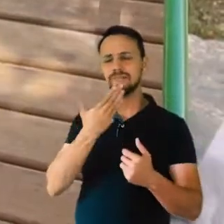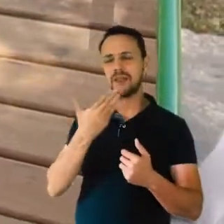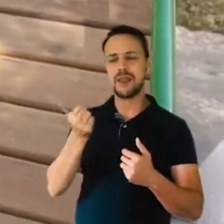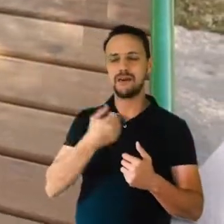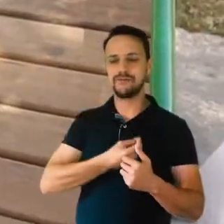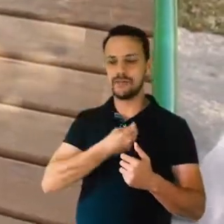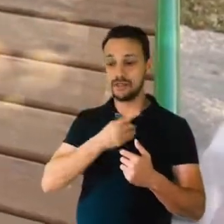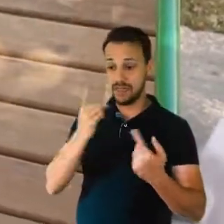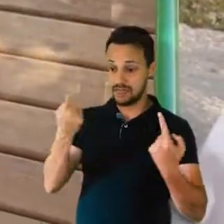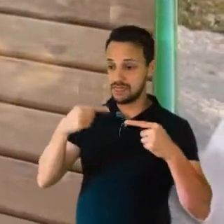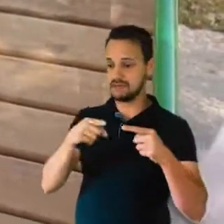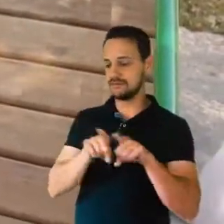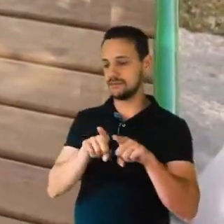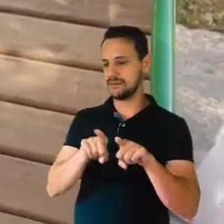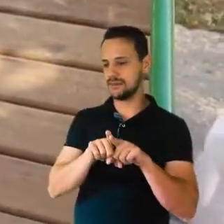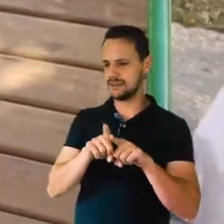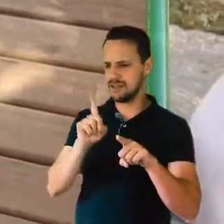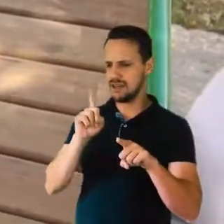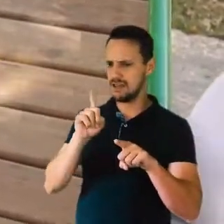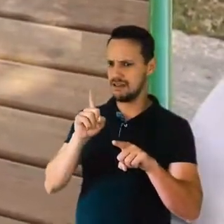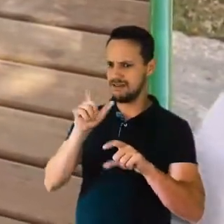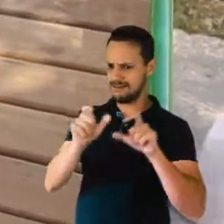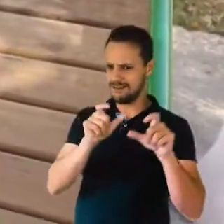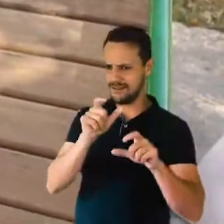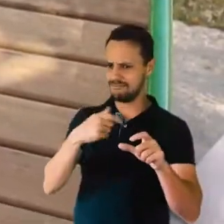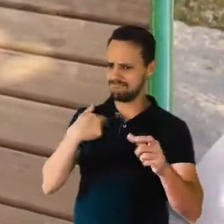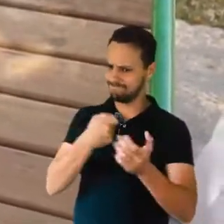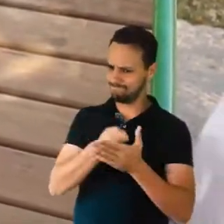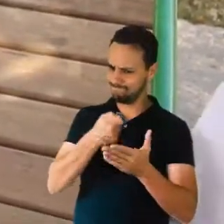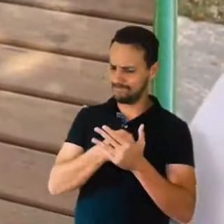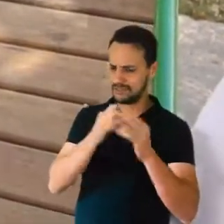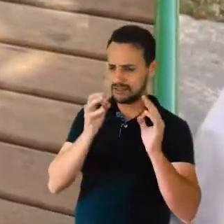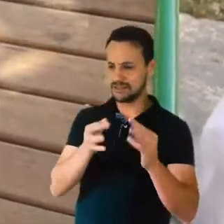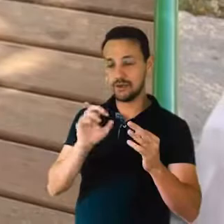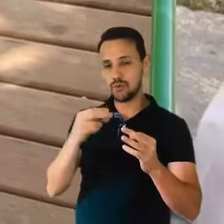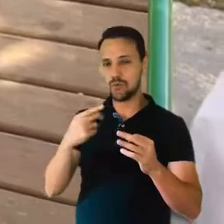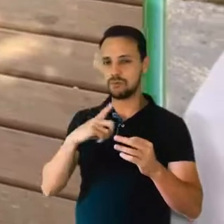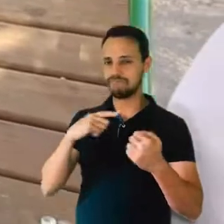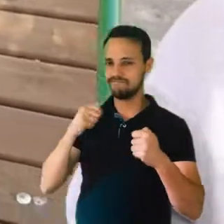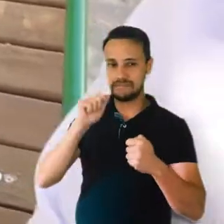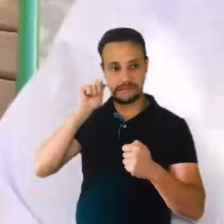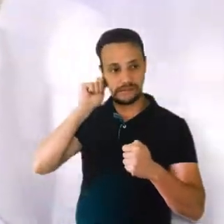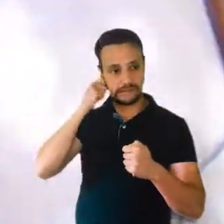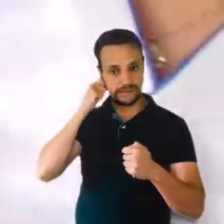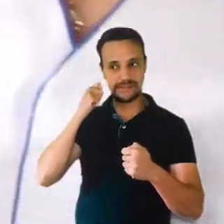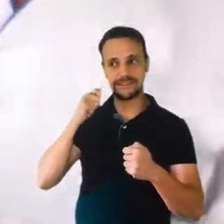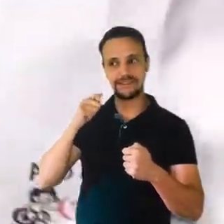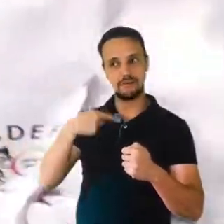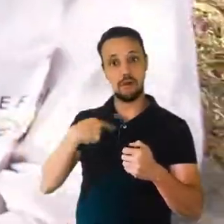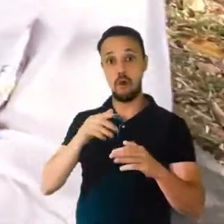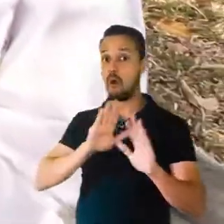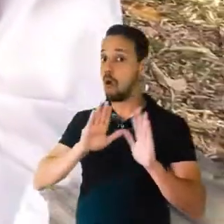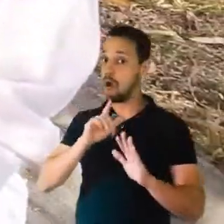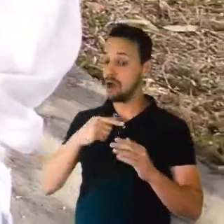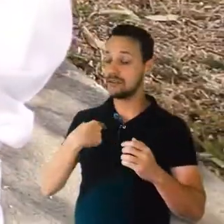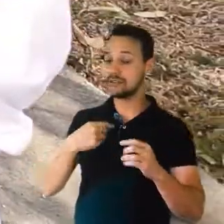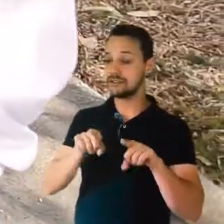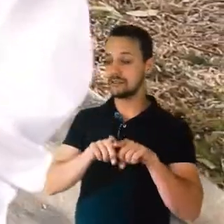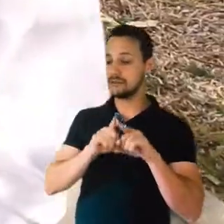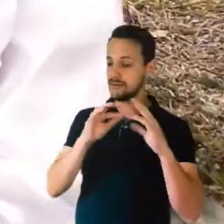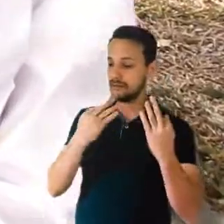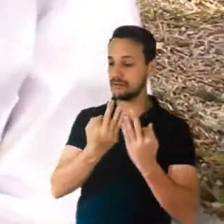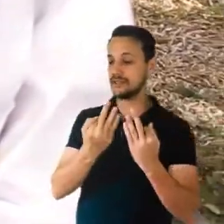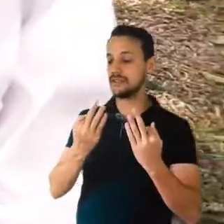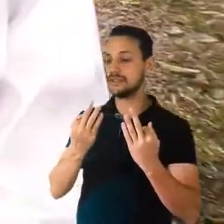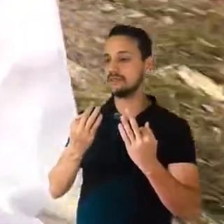qualidade de vida. E isso também é um desafio. Eles cumprem direitinho, você tem que ficar puxando a orelha, as famílias também. Como é que é essa